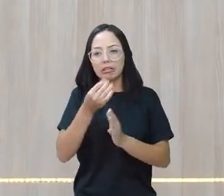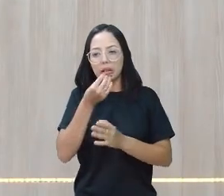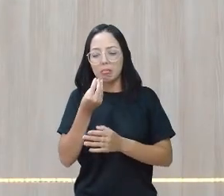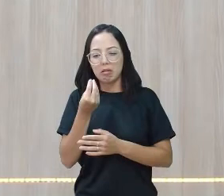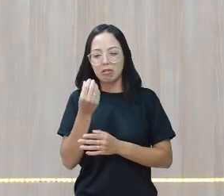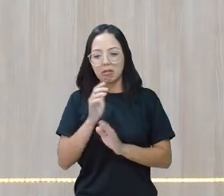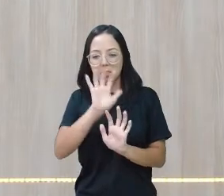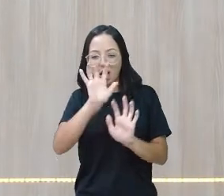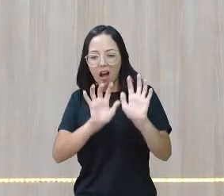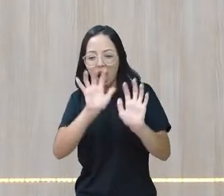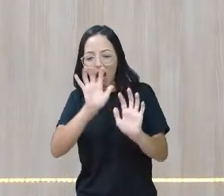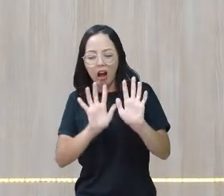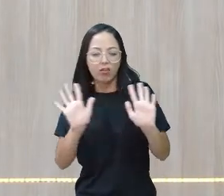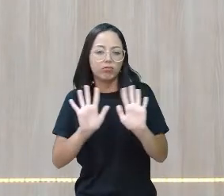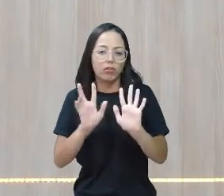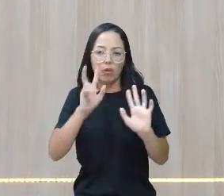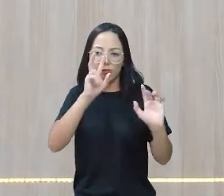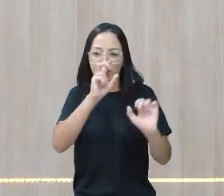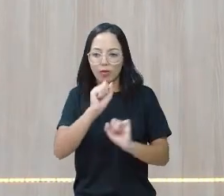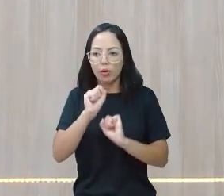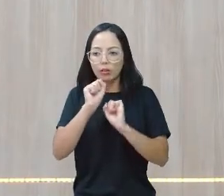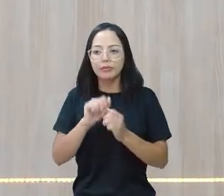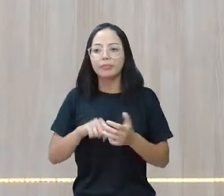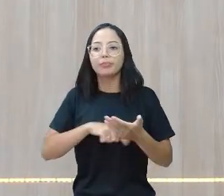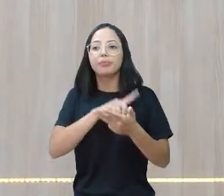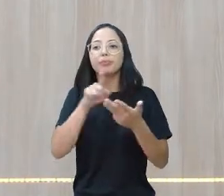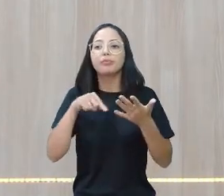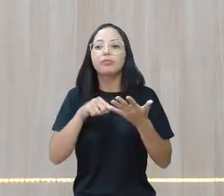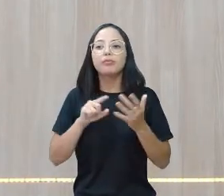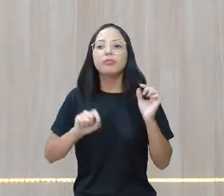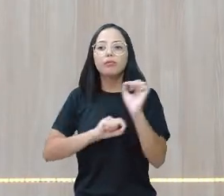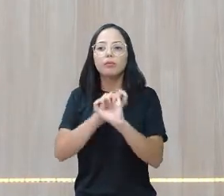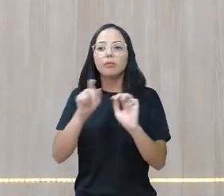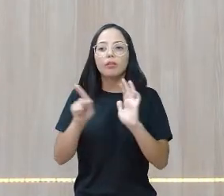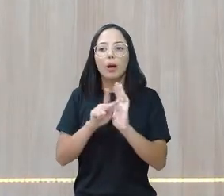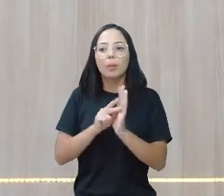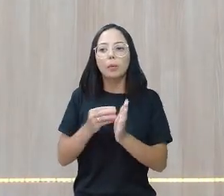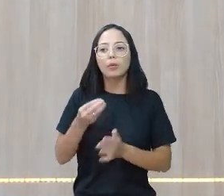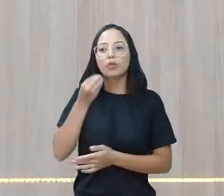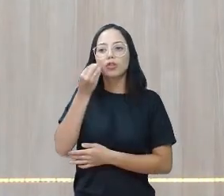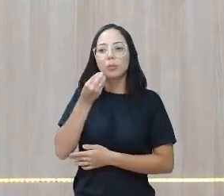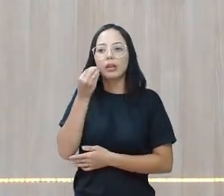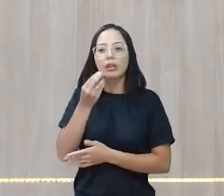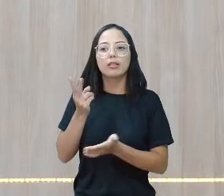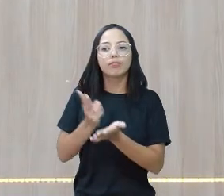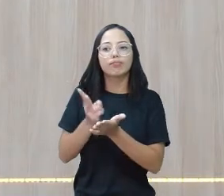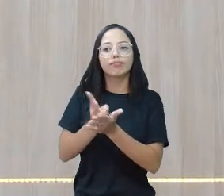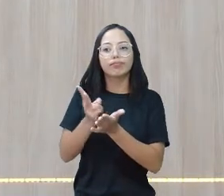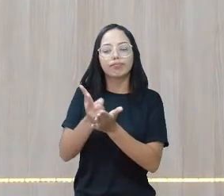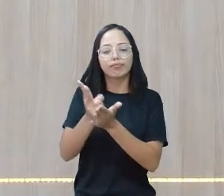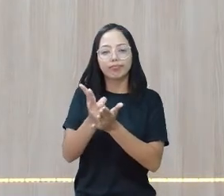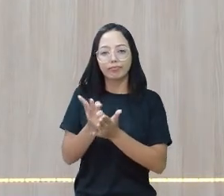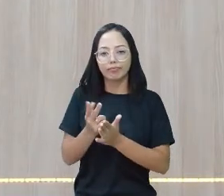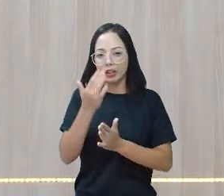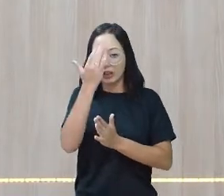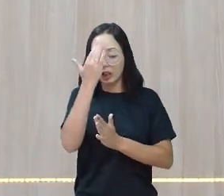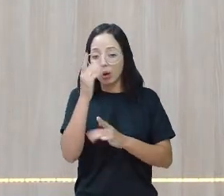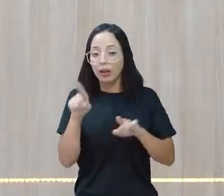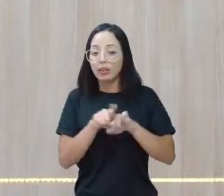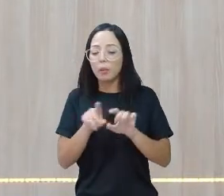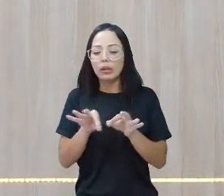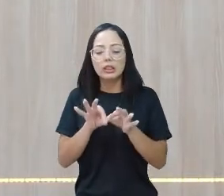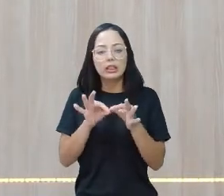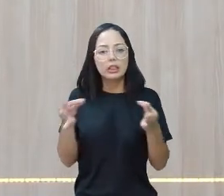uma coisa forte. Ok? E a outra coisa é que as experiências são duradouras, elas são discretas e elas